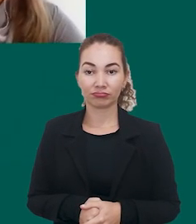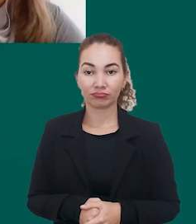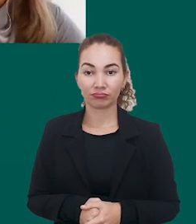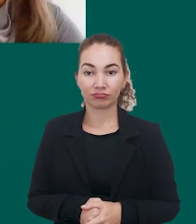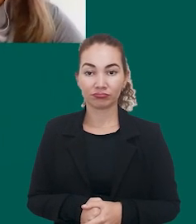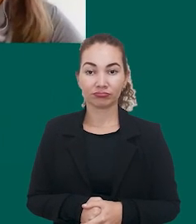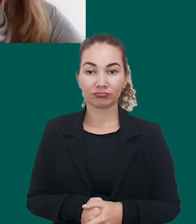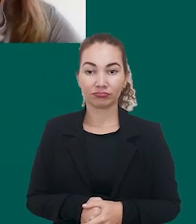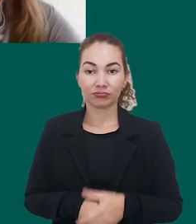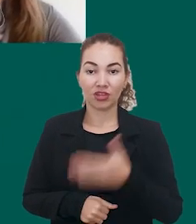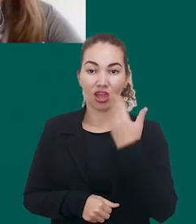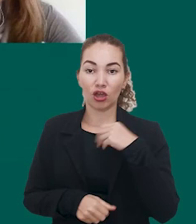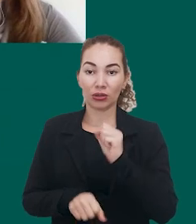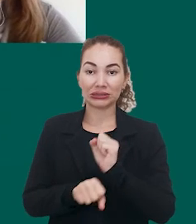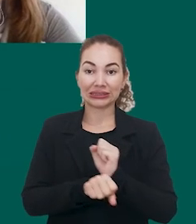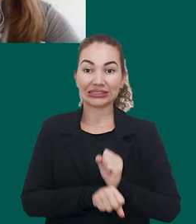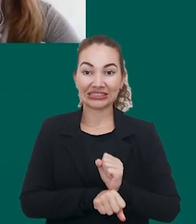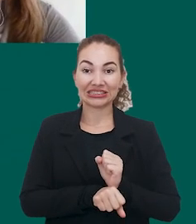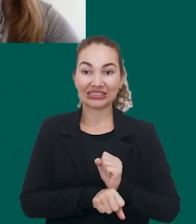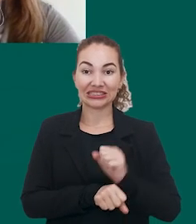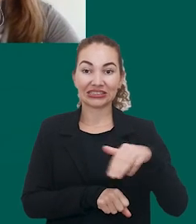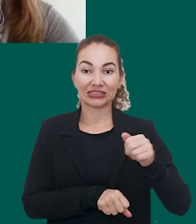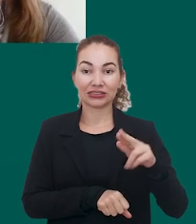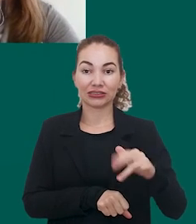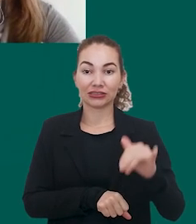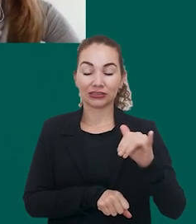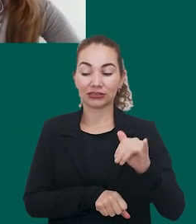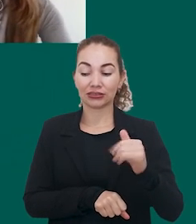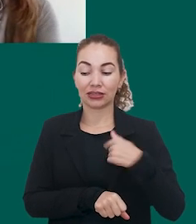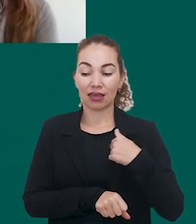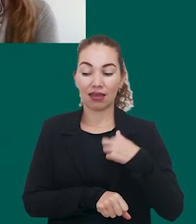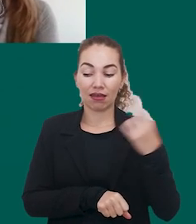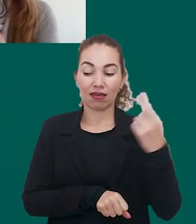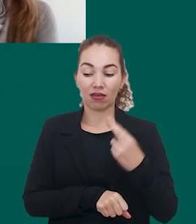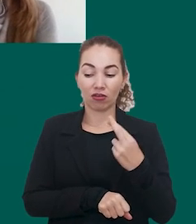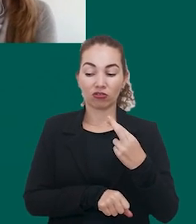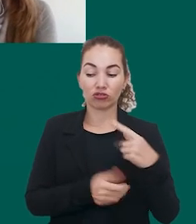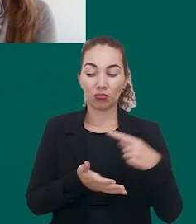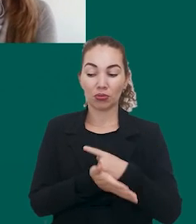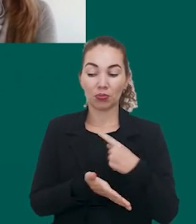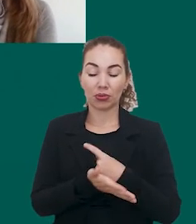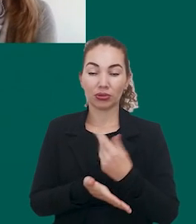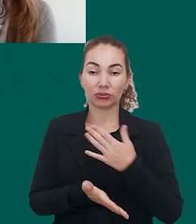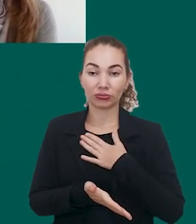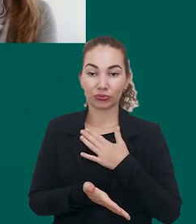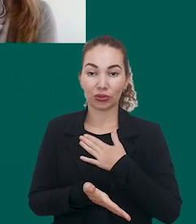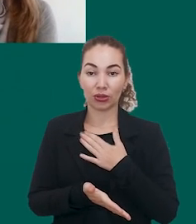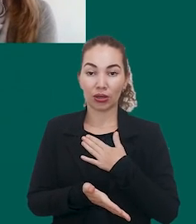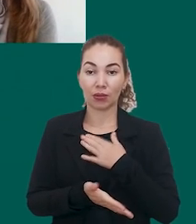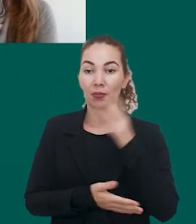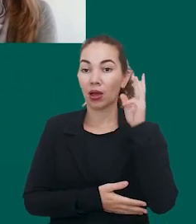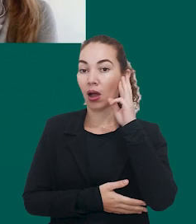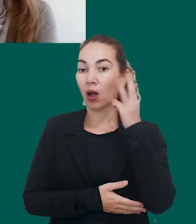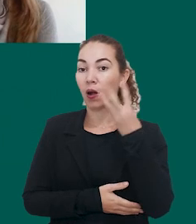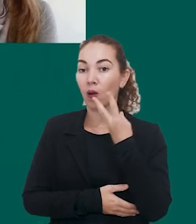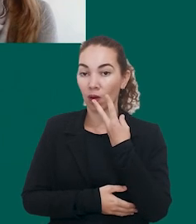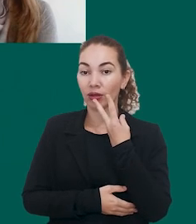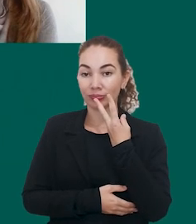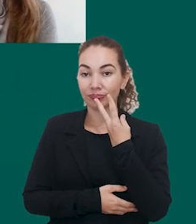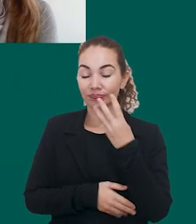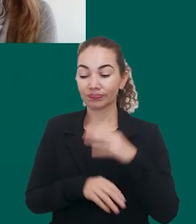Eu acho que a Mary congelou. Então, Igor, eu recebi uma questão aqui por WhatsApp.